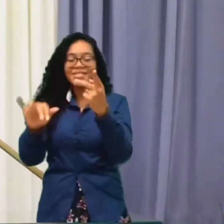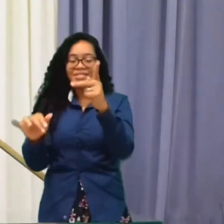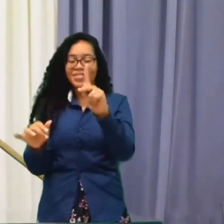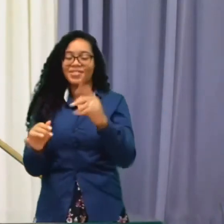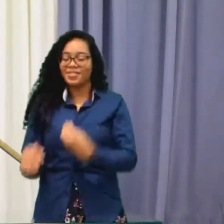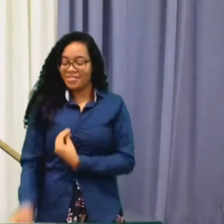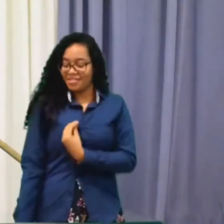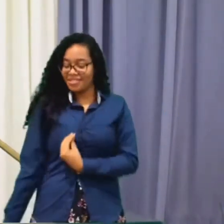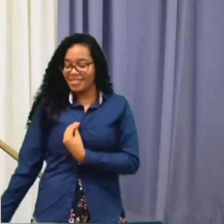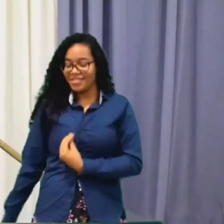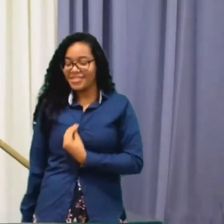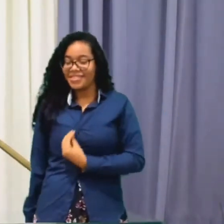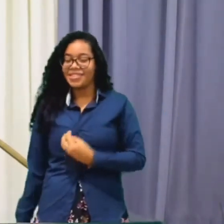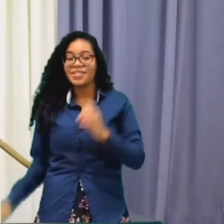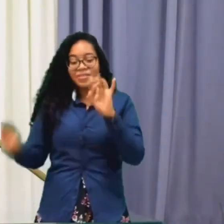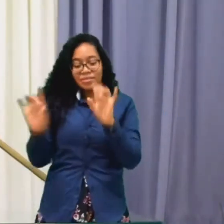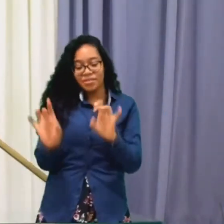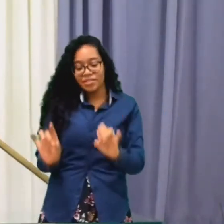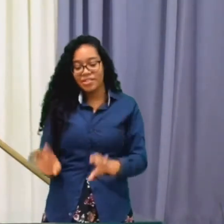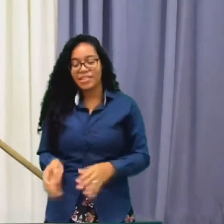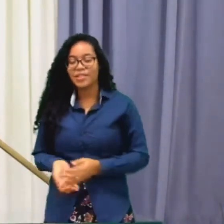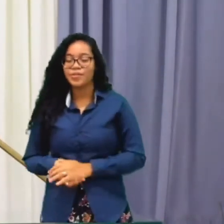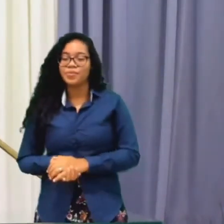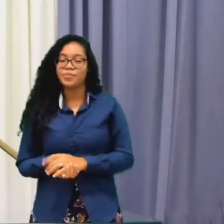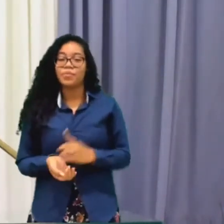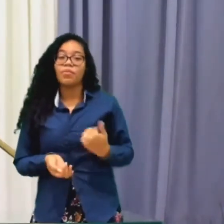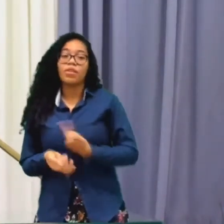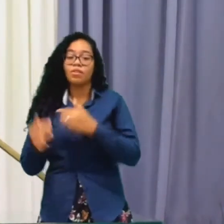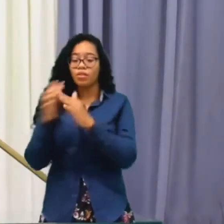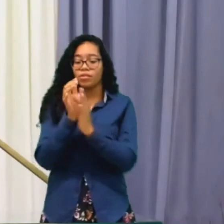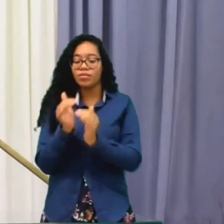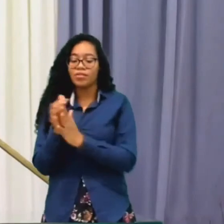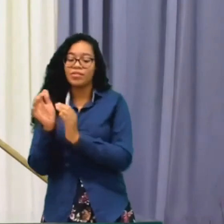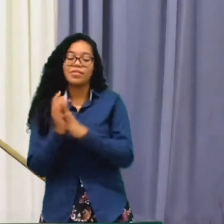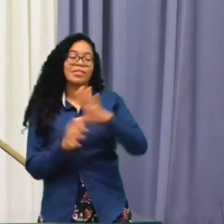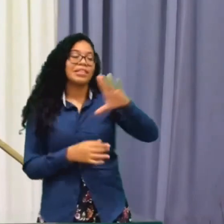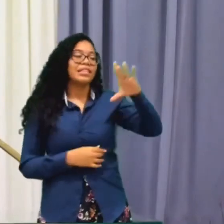especial. Nós vamos ainda louvar o santo nome do Senhor, vamos ainda